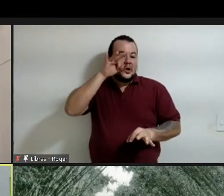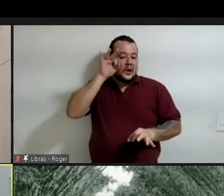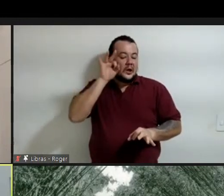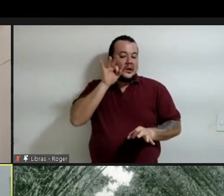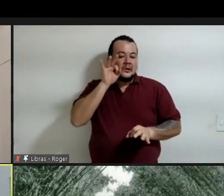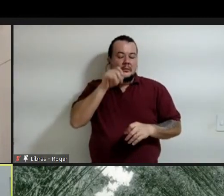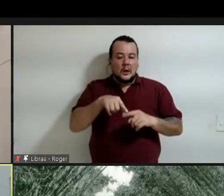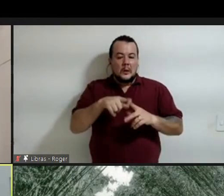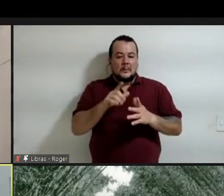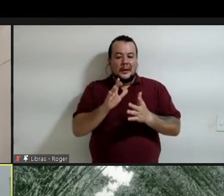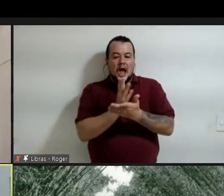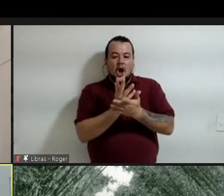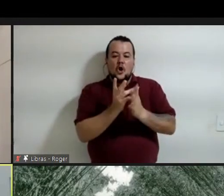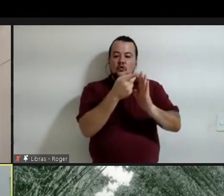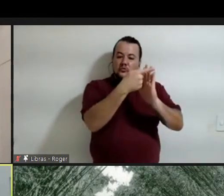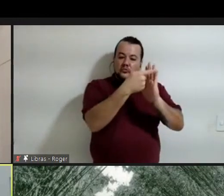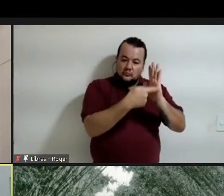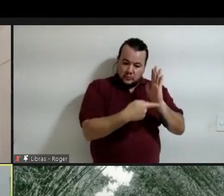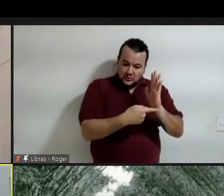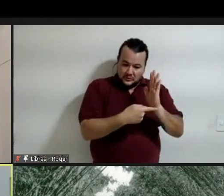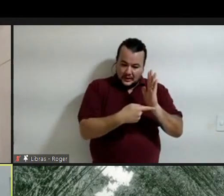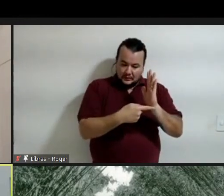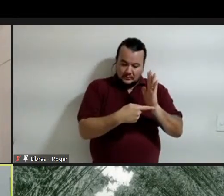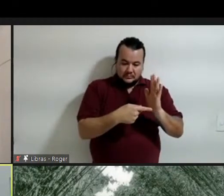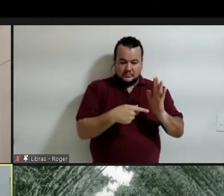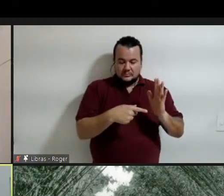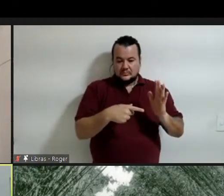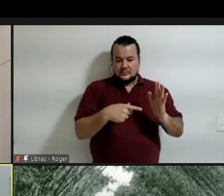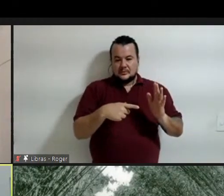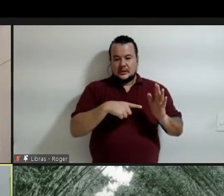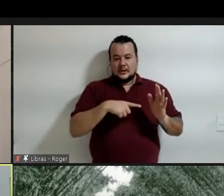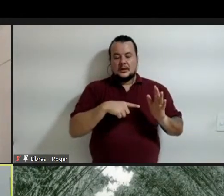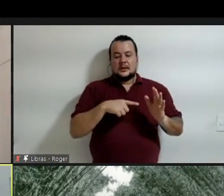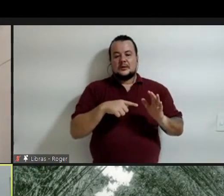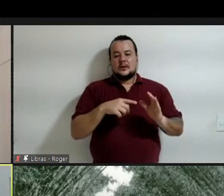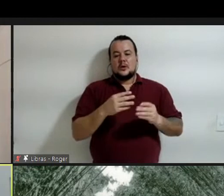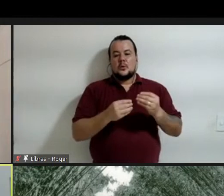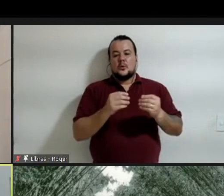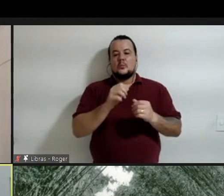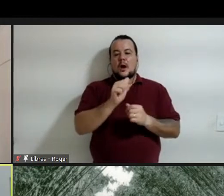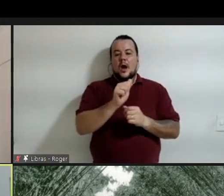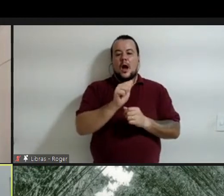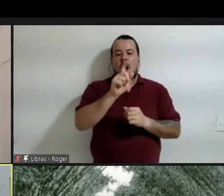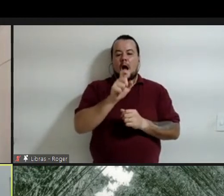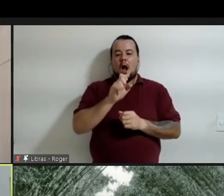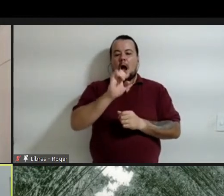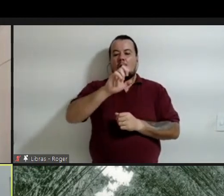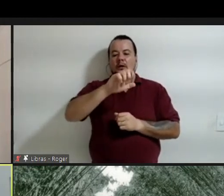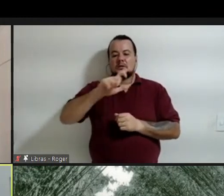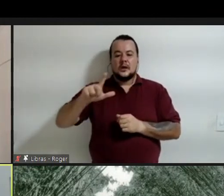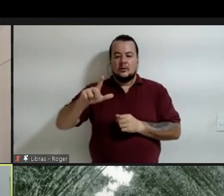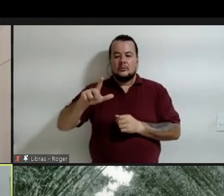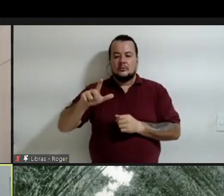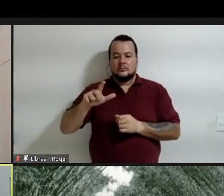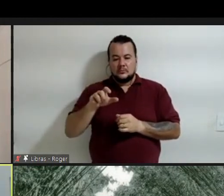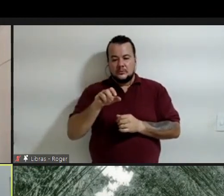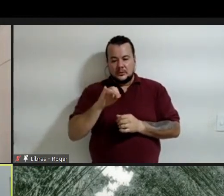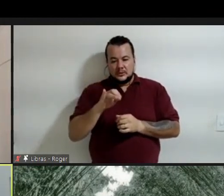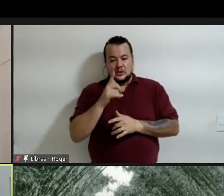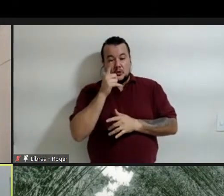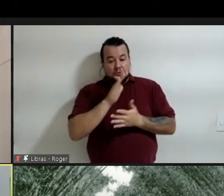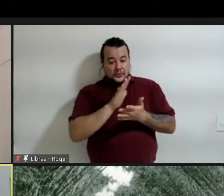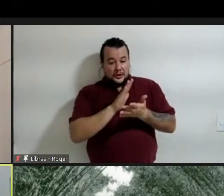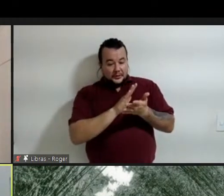marcadamente axiais, a maneira Bosar, e a pergunta é se é possível interpretar essa postura do Norman Eaton como